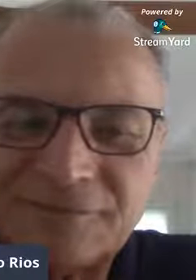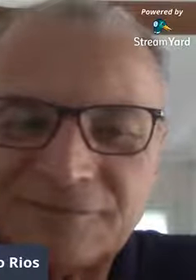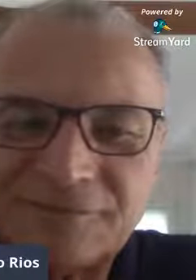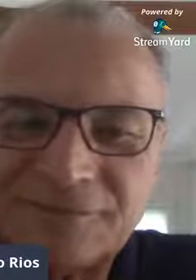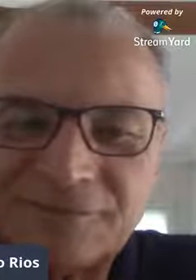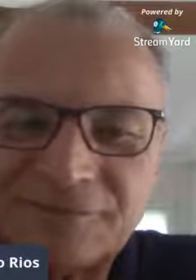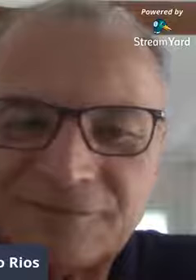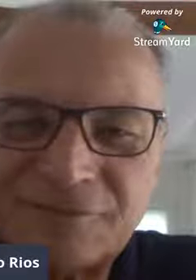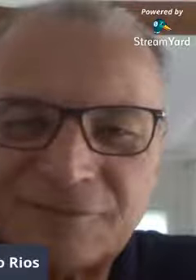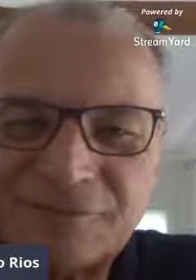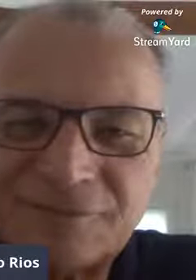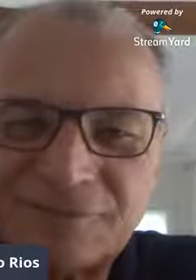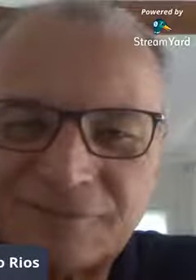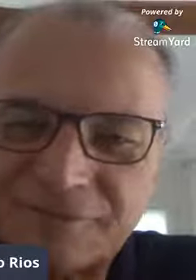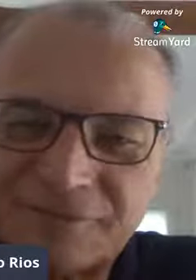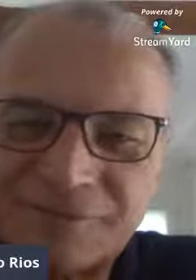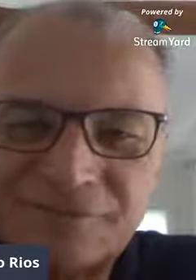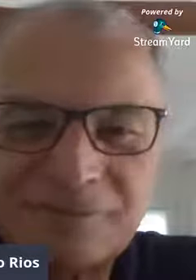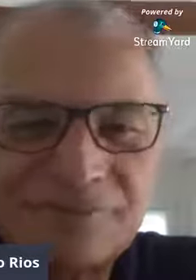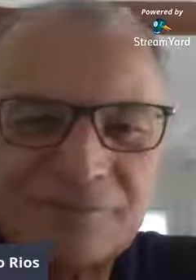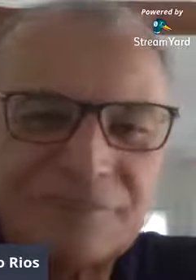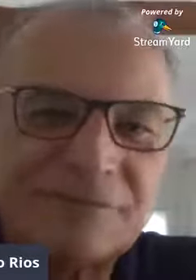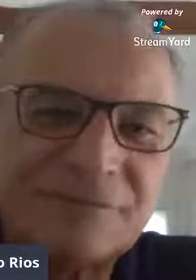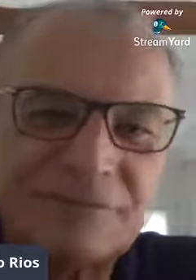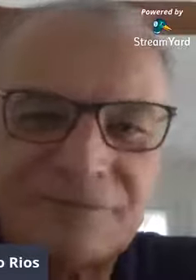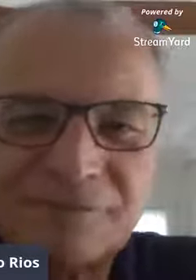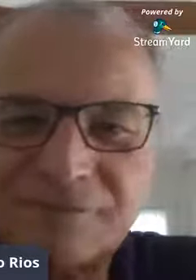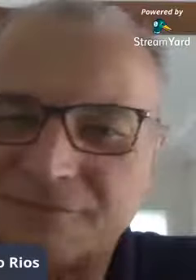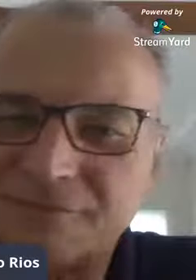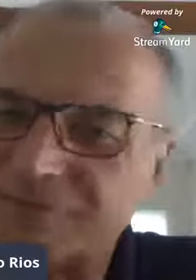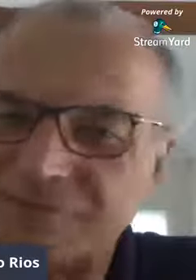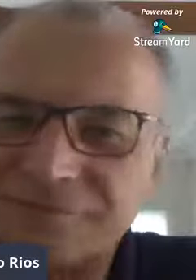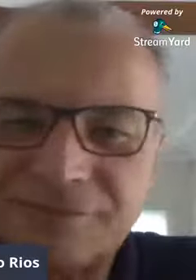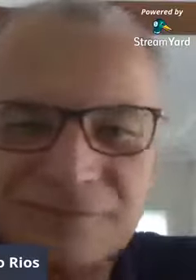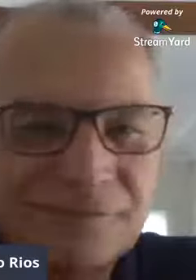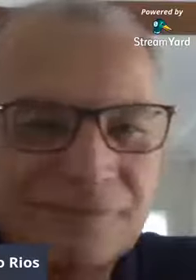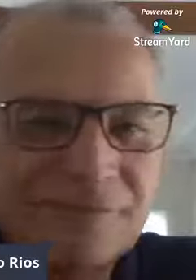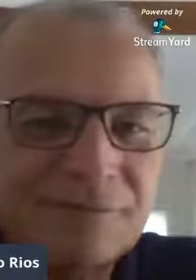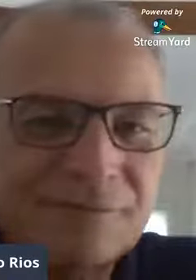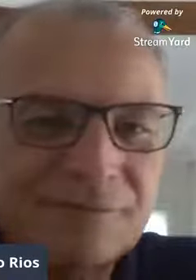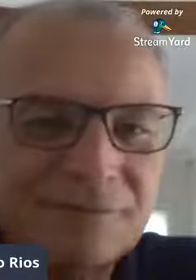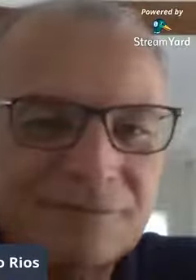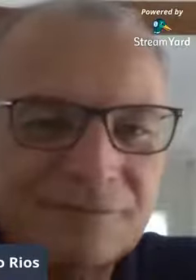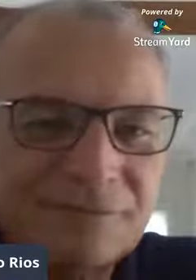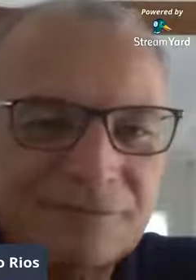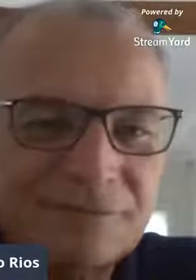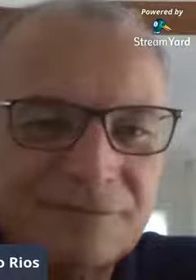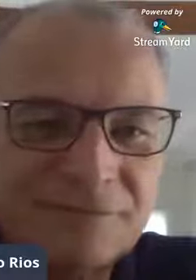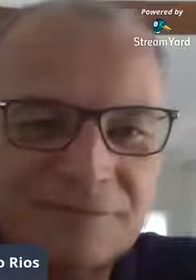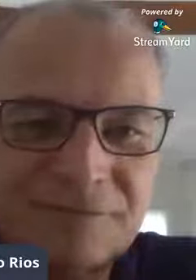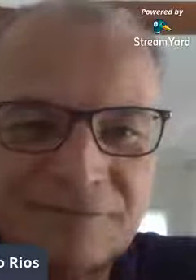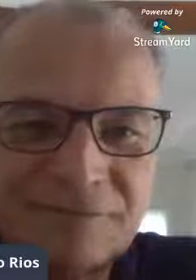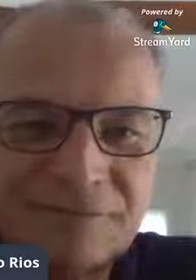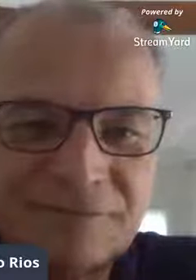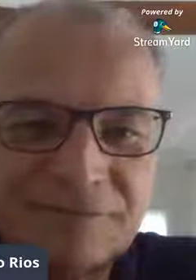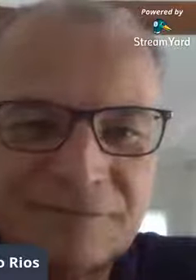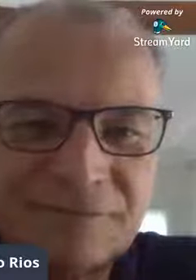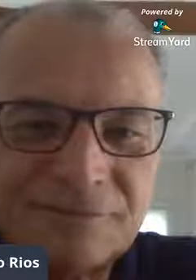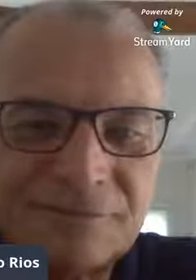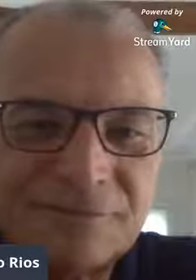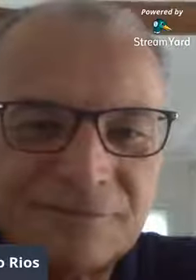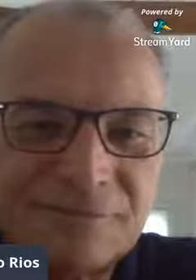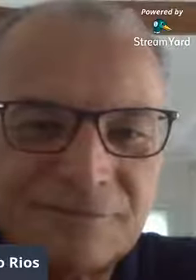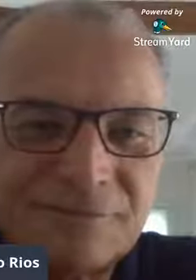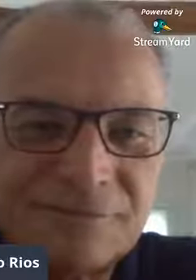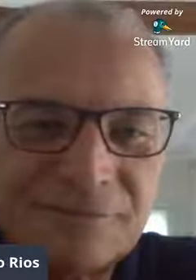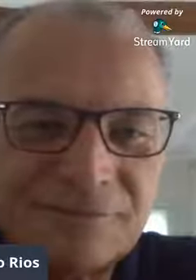comunicação, alguém, por favor, faz um comentário aí nos comentários de como acessar